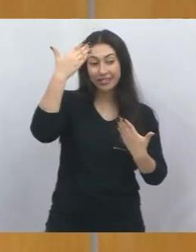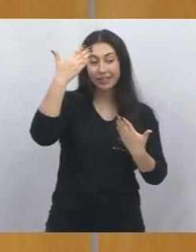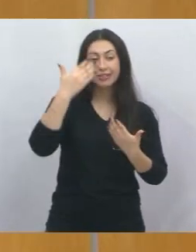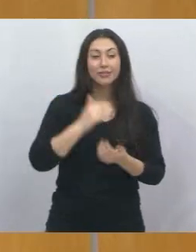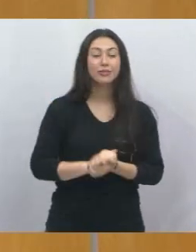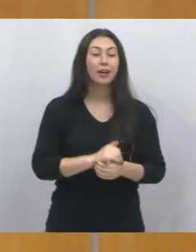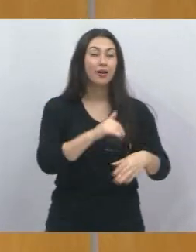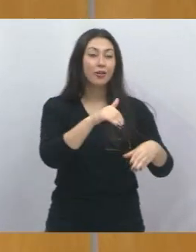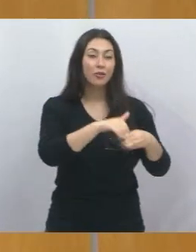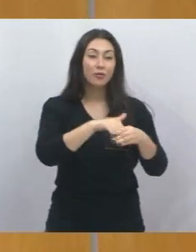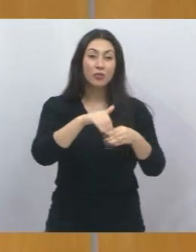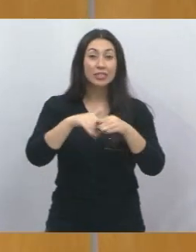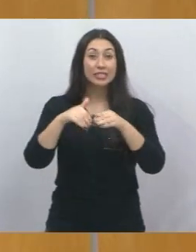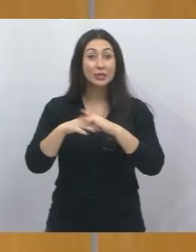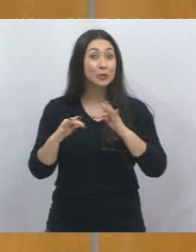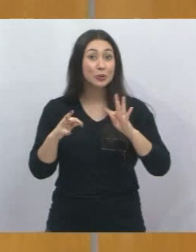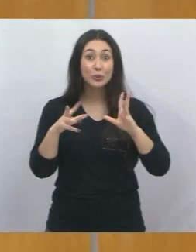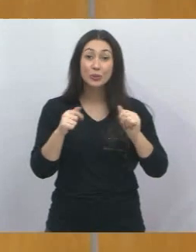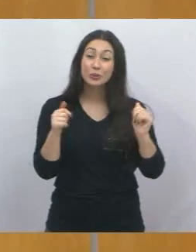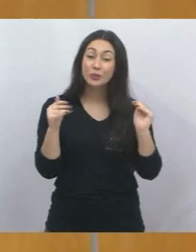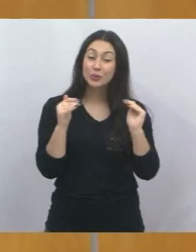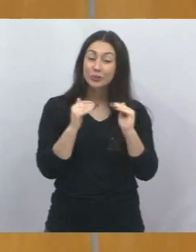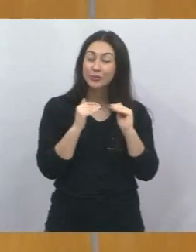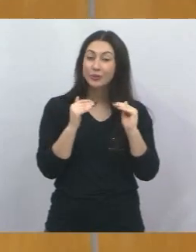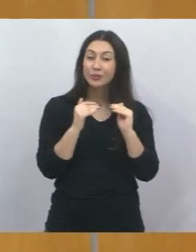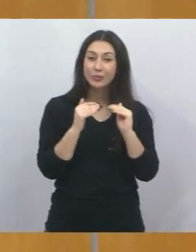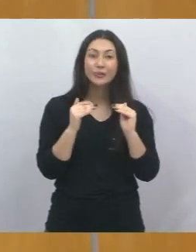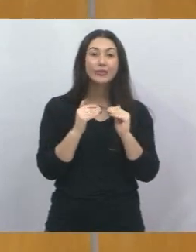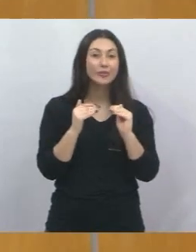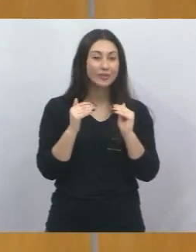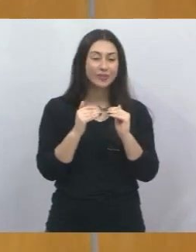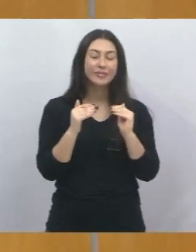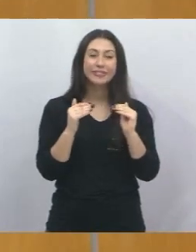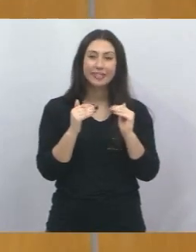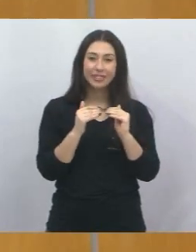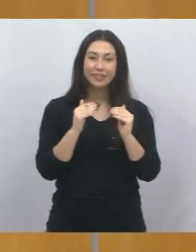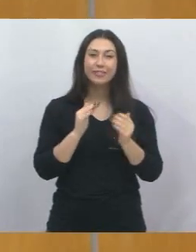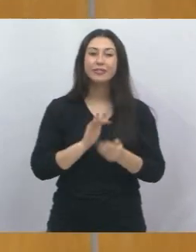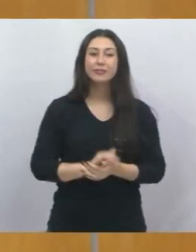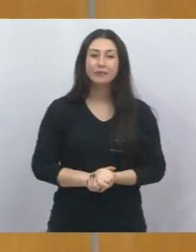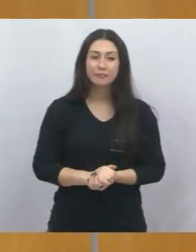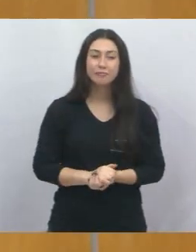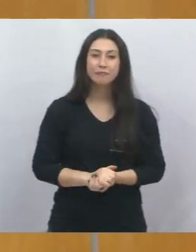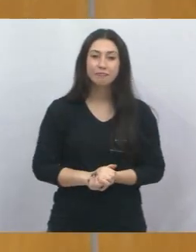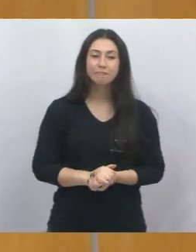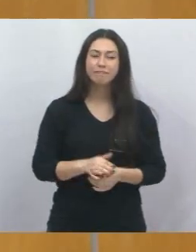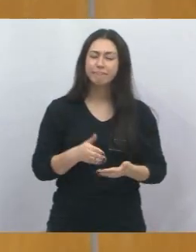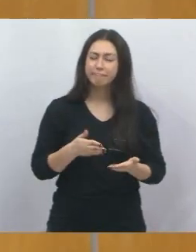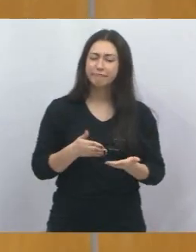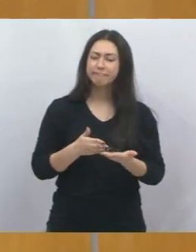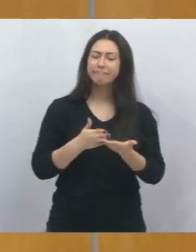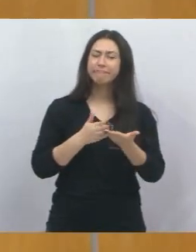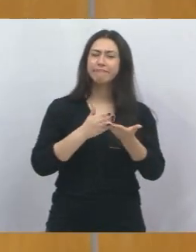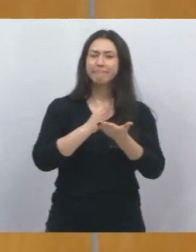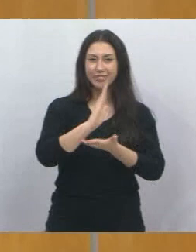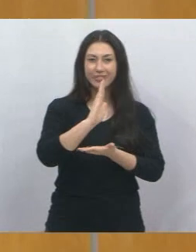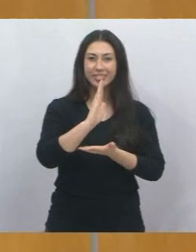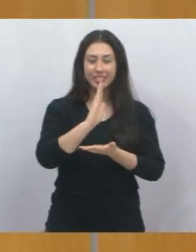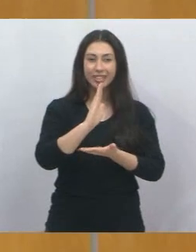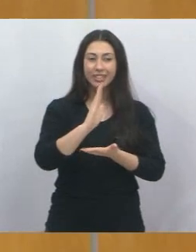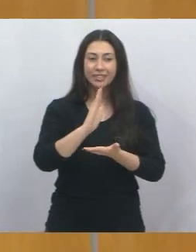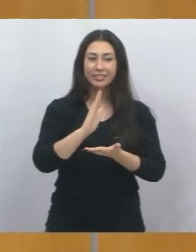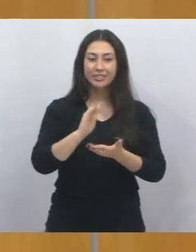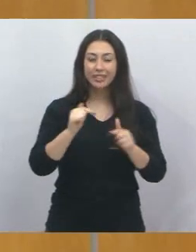a votação unânime de todos os vereadores pela aprovação